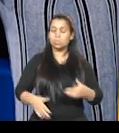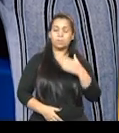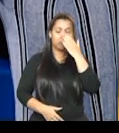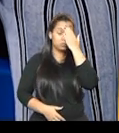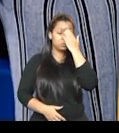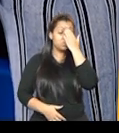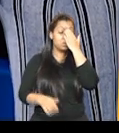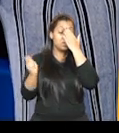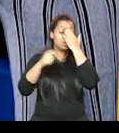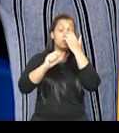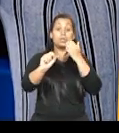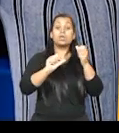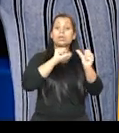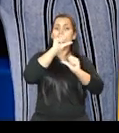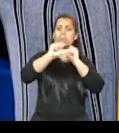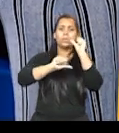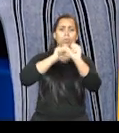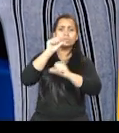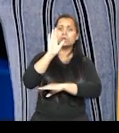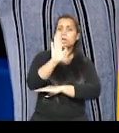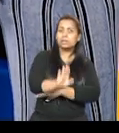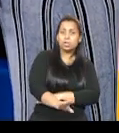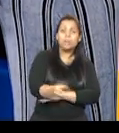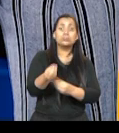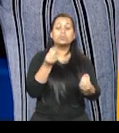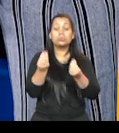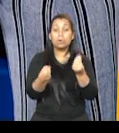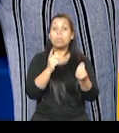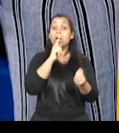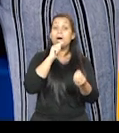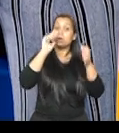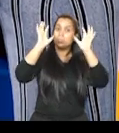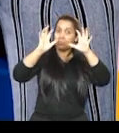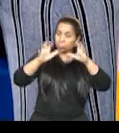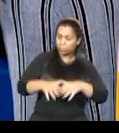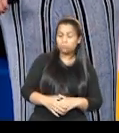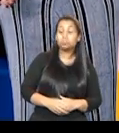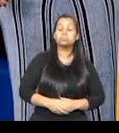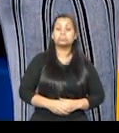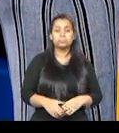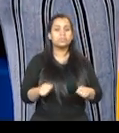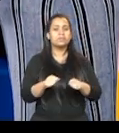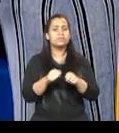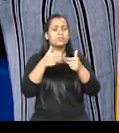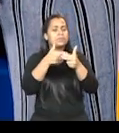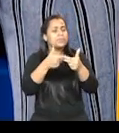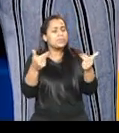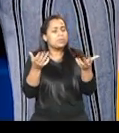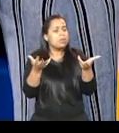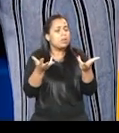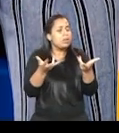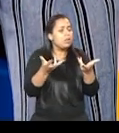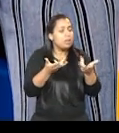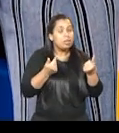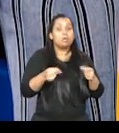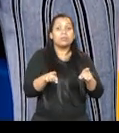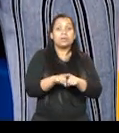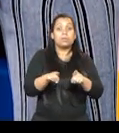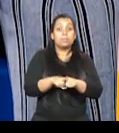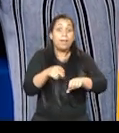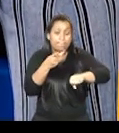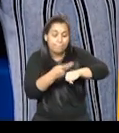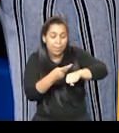Foi capaz de modificar a tarde, botando chuva nela. O menino fazia prodígios, até fez uma